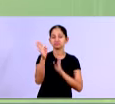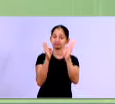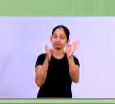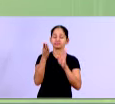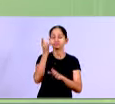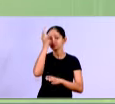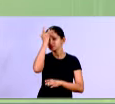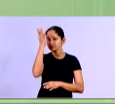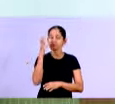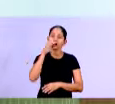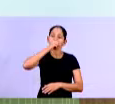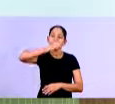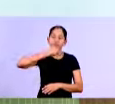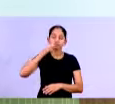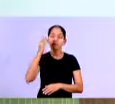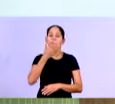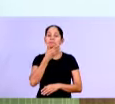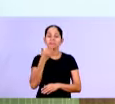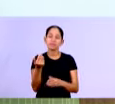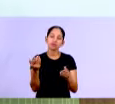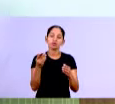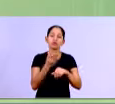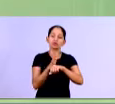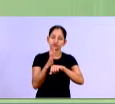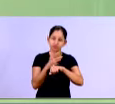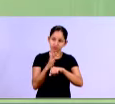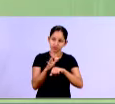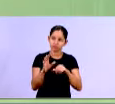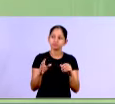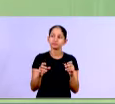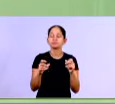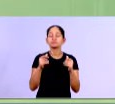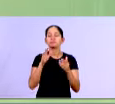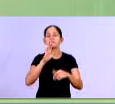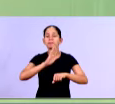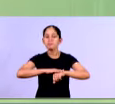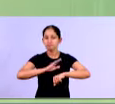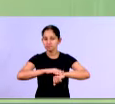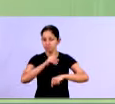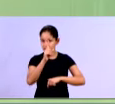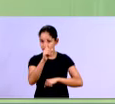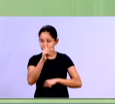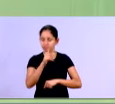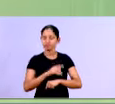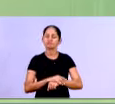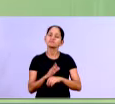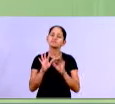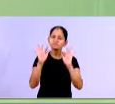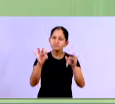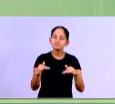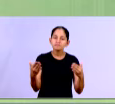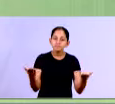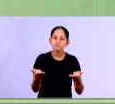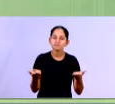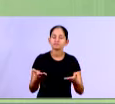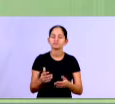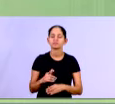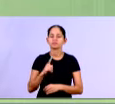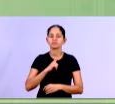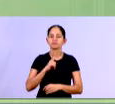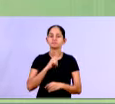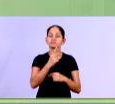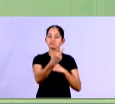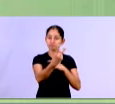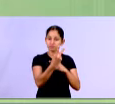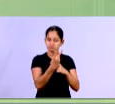você entendeu mais rápido, melhor para fazer aí o exercício. Aqui mais um exemplo, só para a gente finalizar nosso... Um